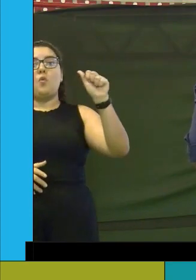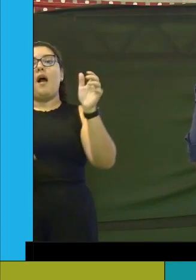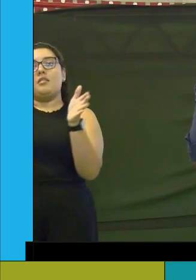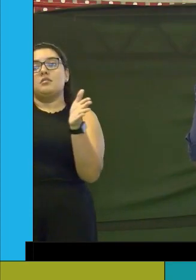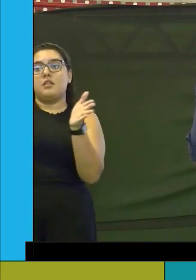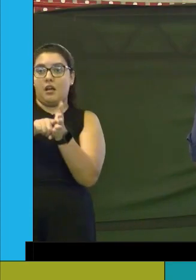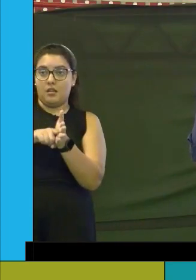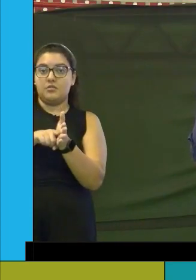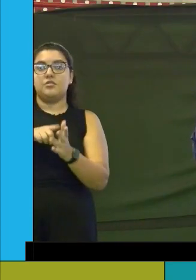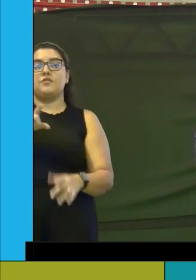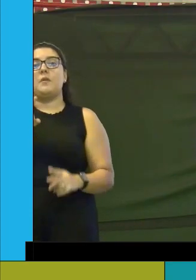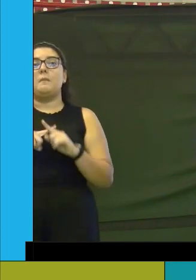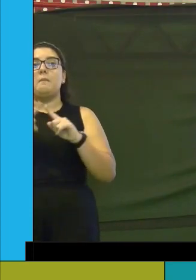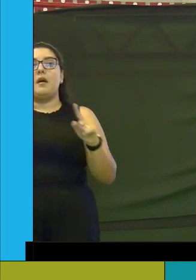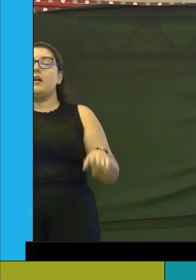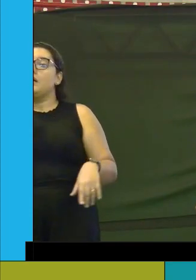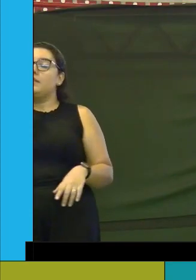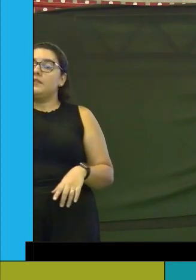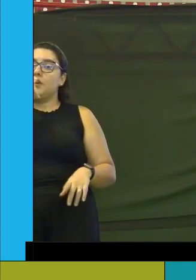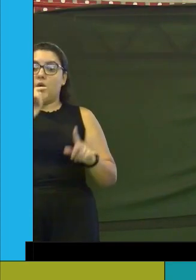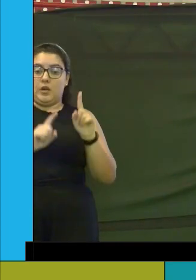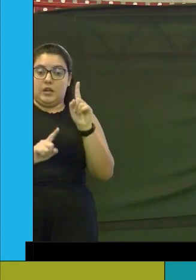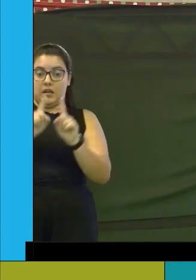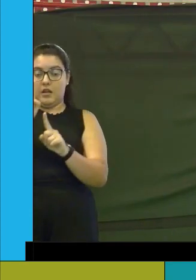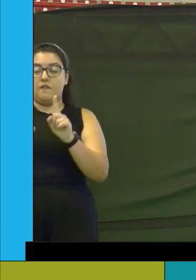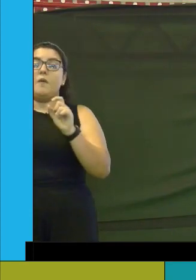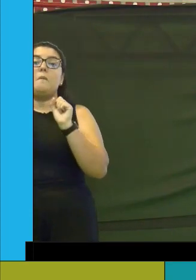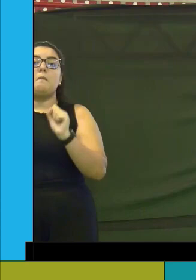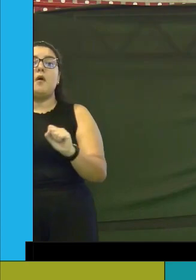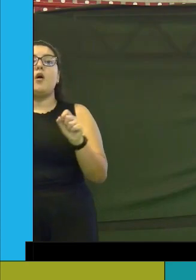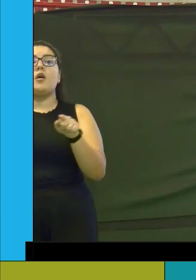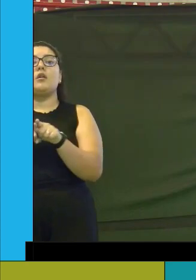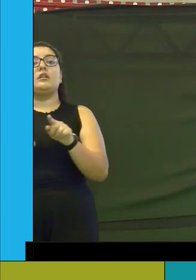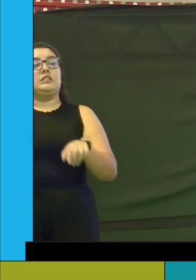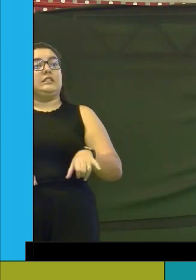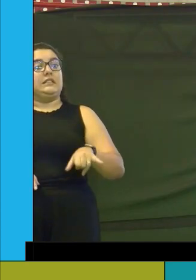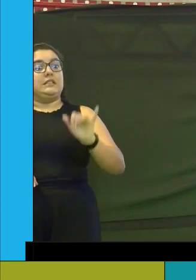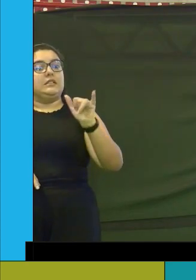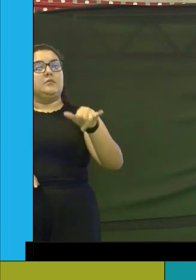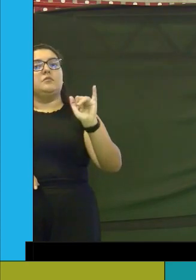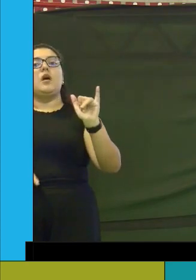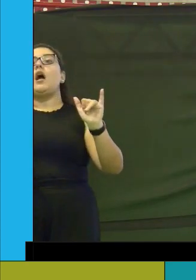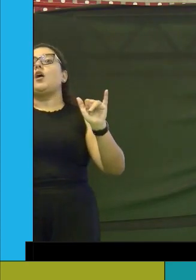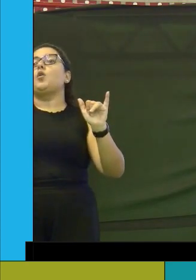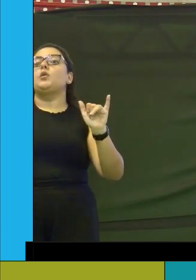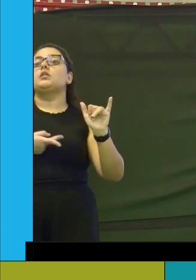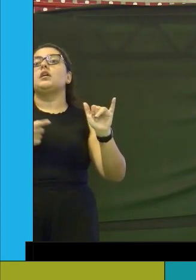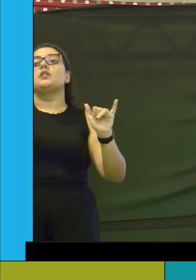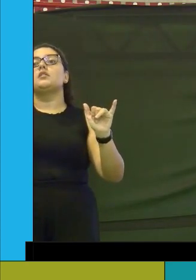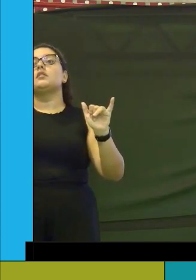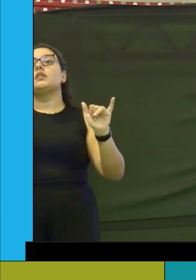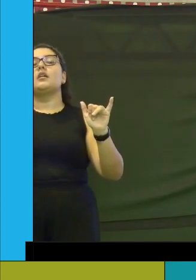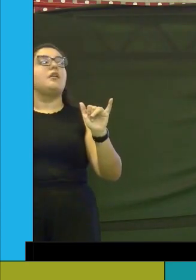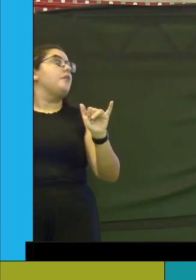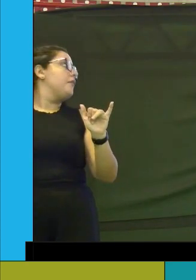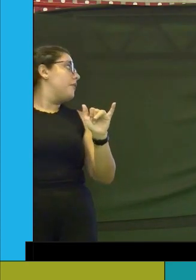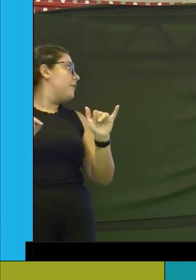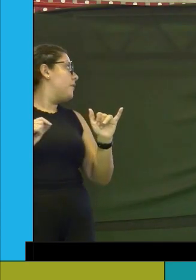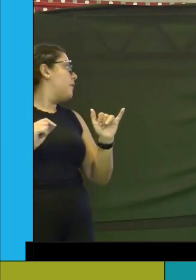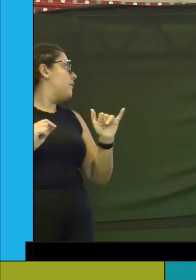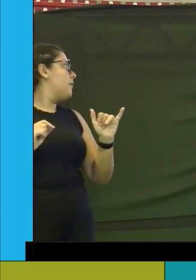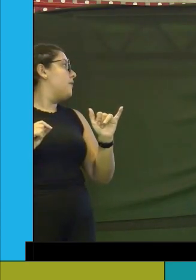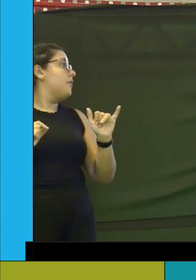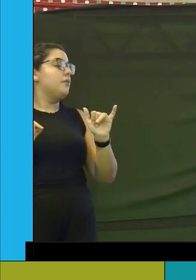Agora, quando o gráfico toca o eixo Y, o que é que acontece com a parábola?